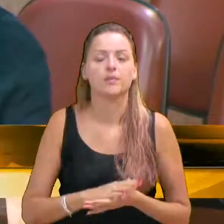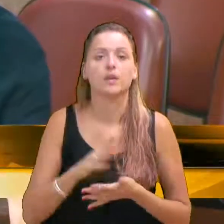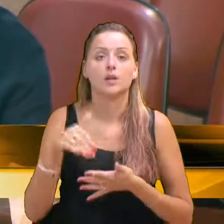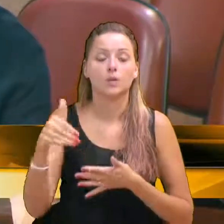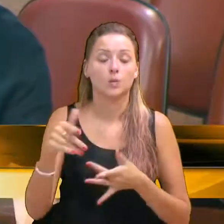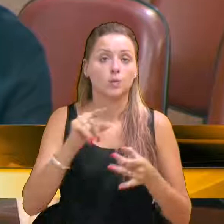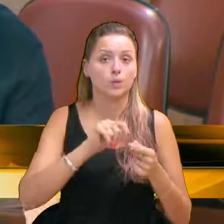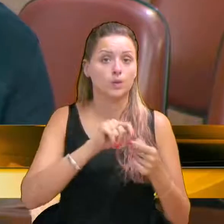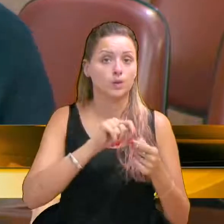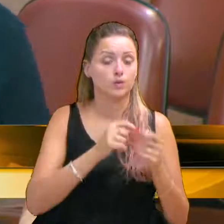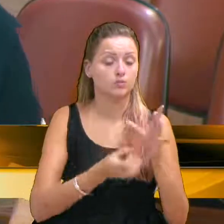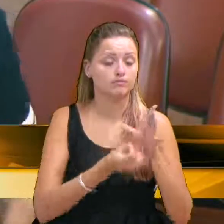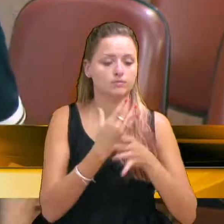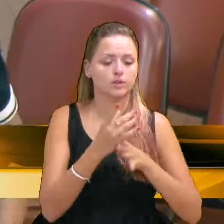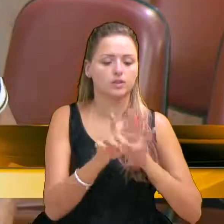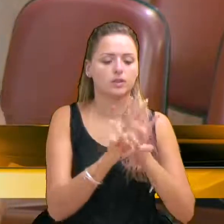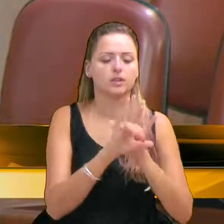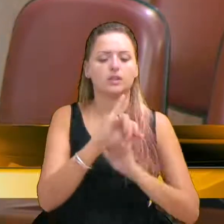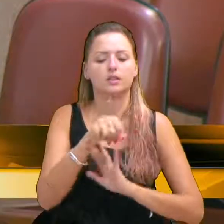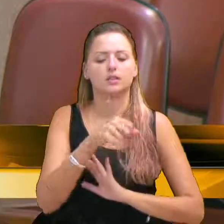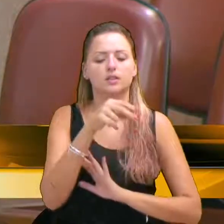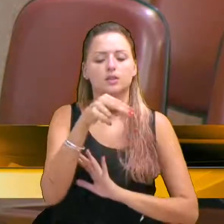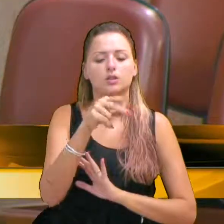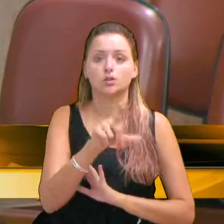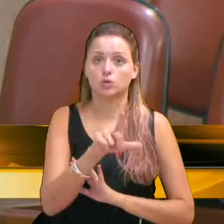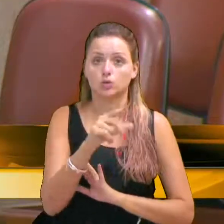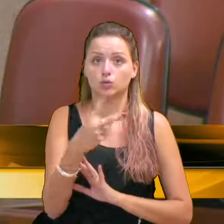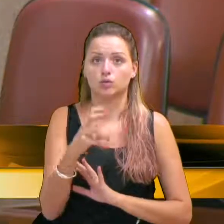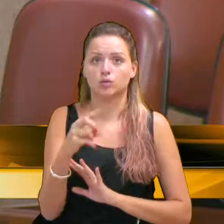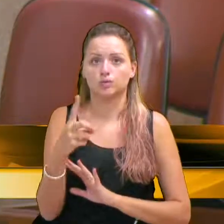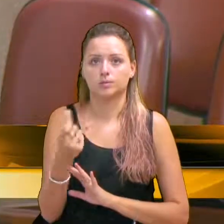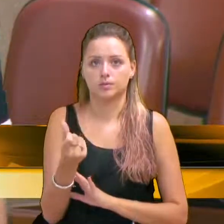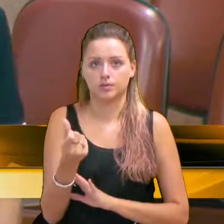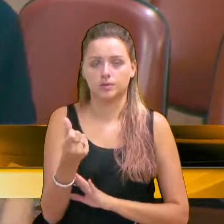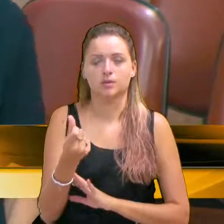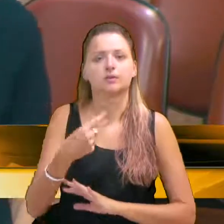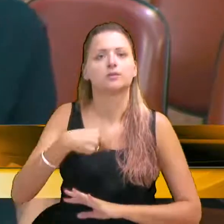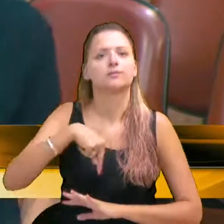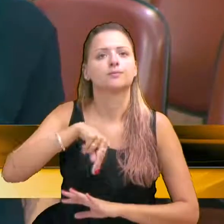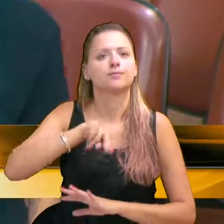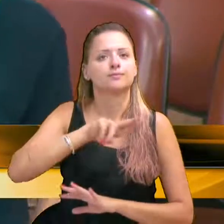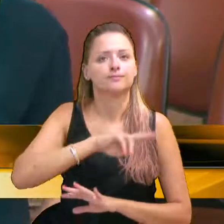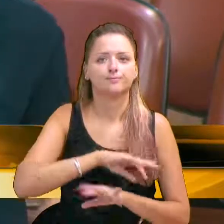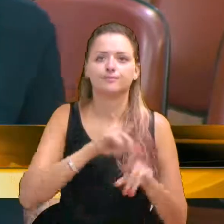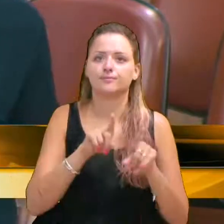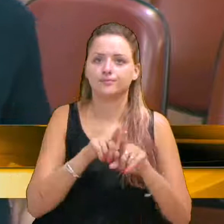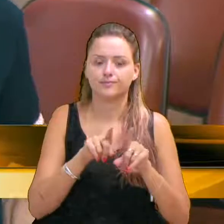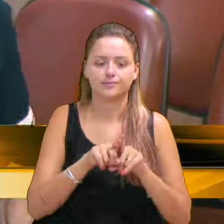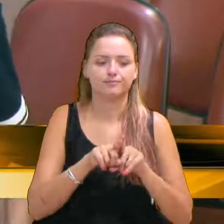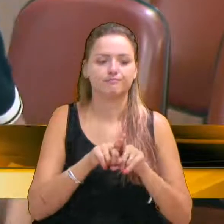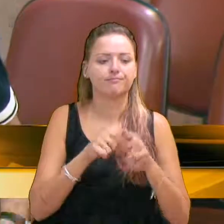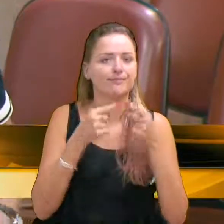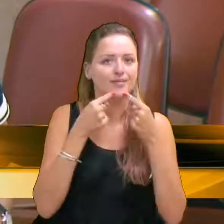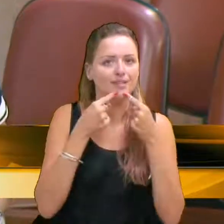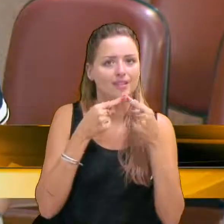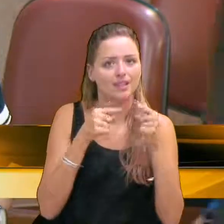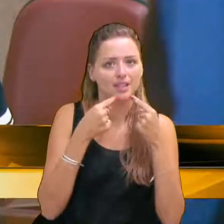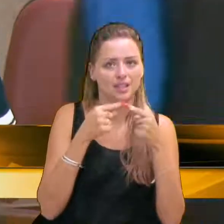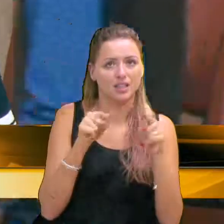edição desta lei, em julho de 2016, nós tecemos diversas críticas